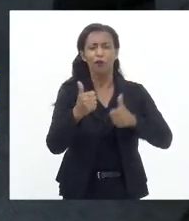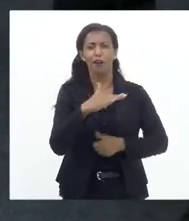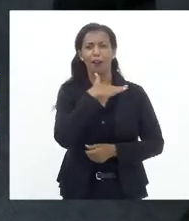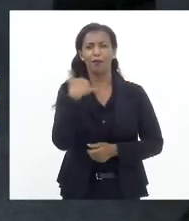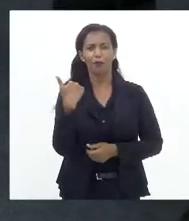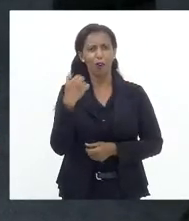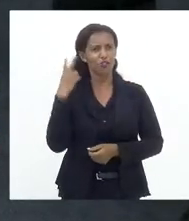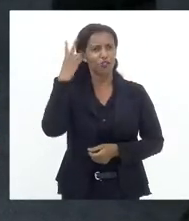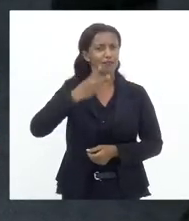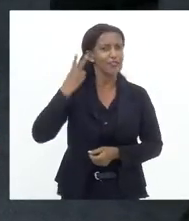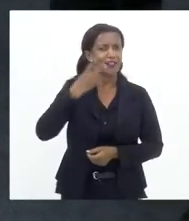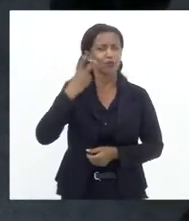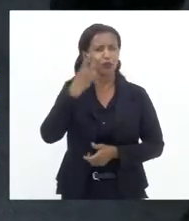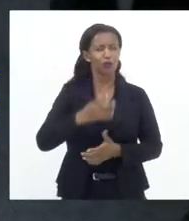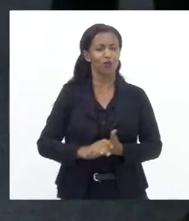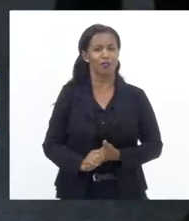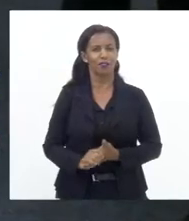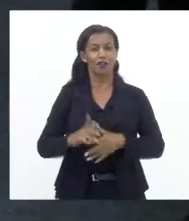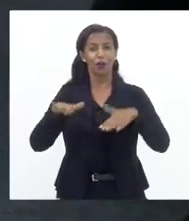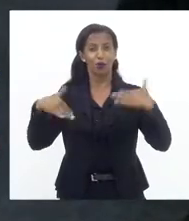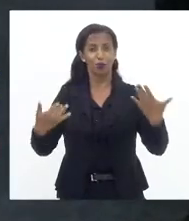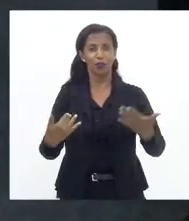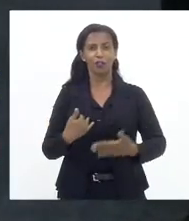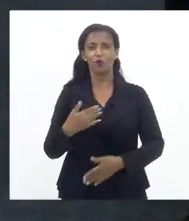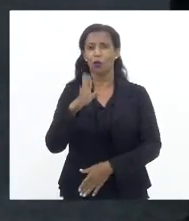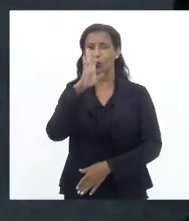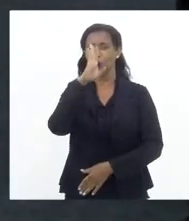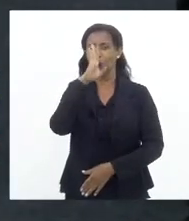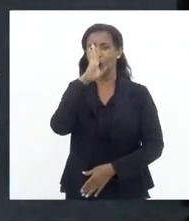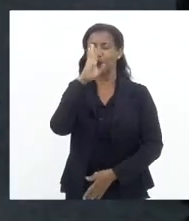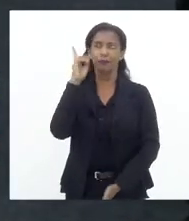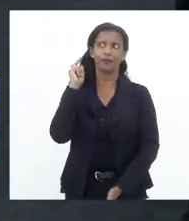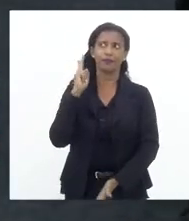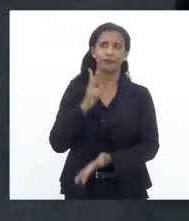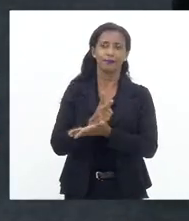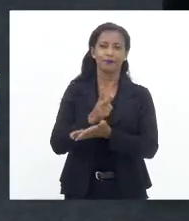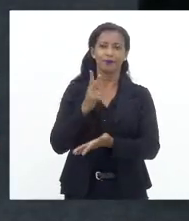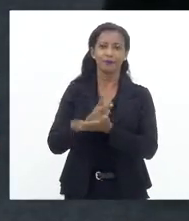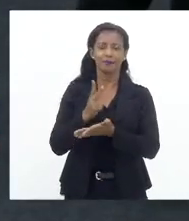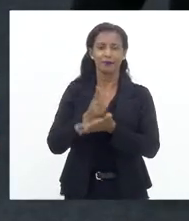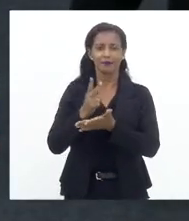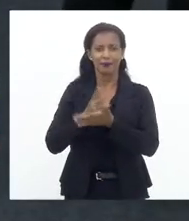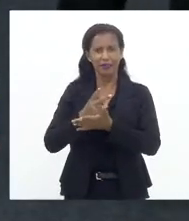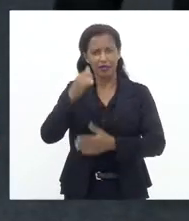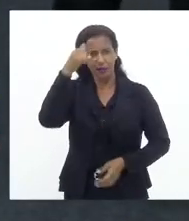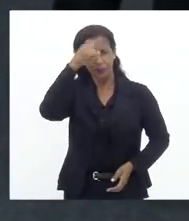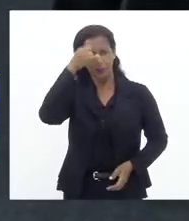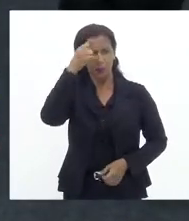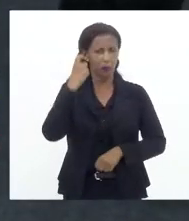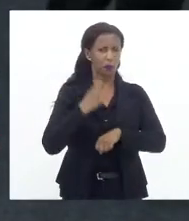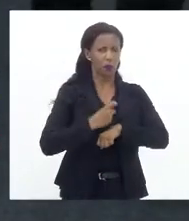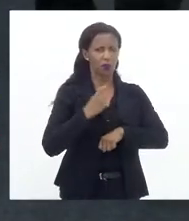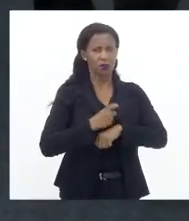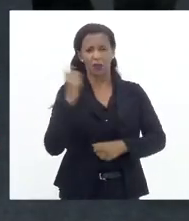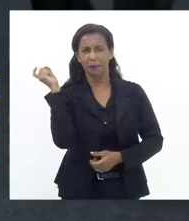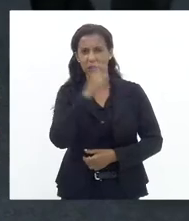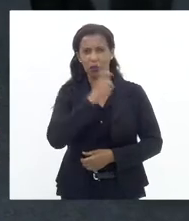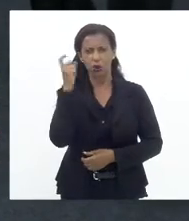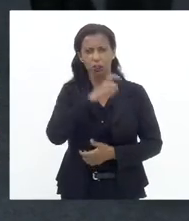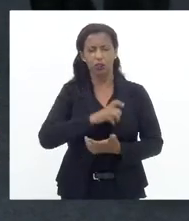mostra vereadora E no entanto eu sou o silêncio como sempre hipocrisia mentiras